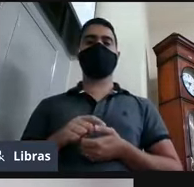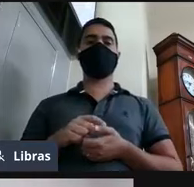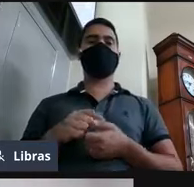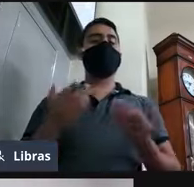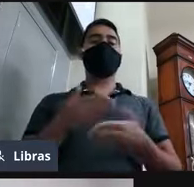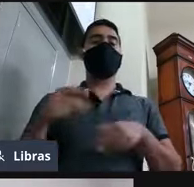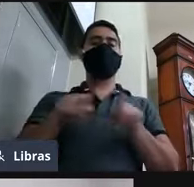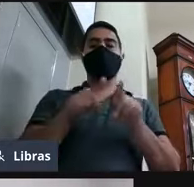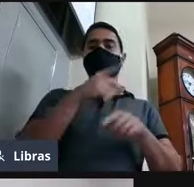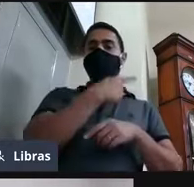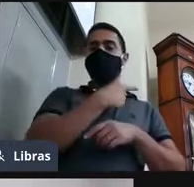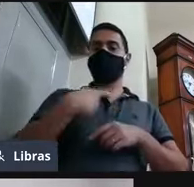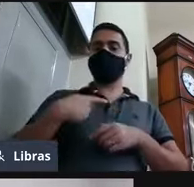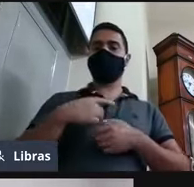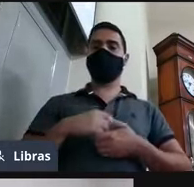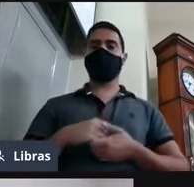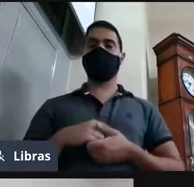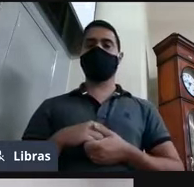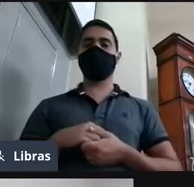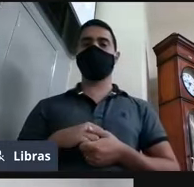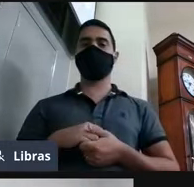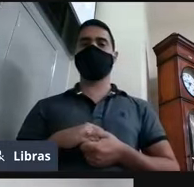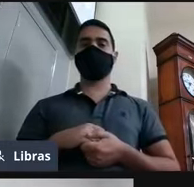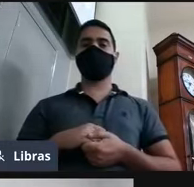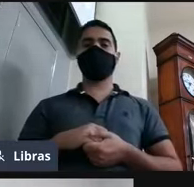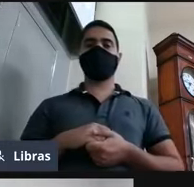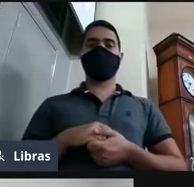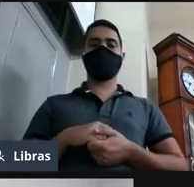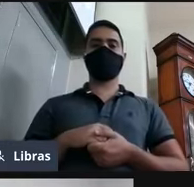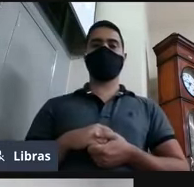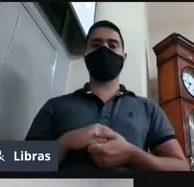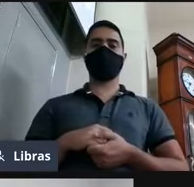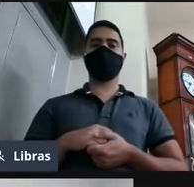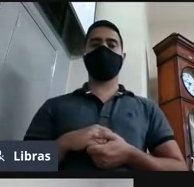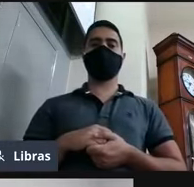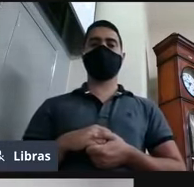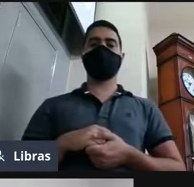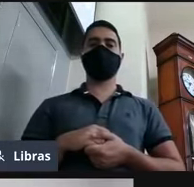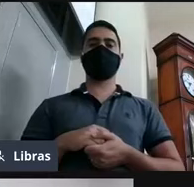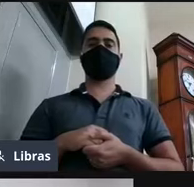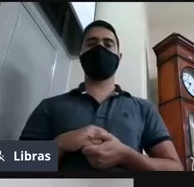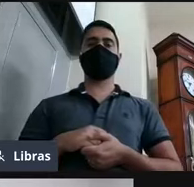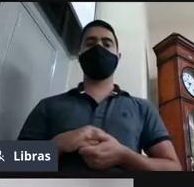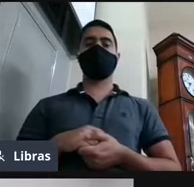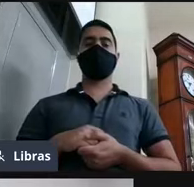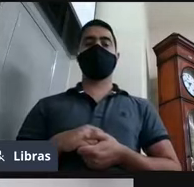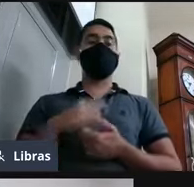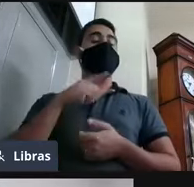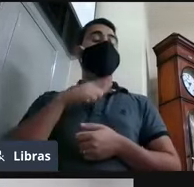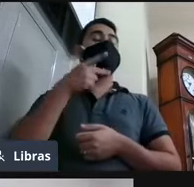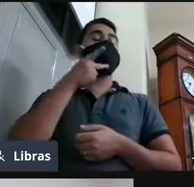que o vereador atualmente ocupa assento, o vereador Silvio Graça, enquanto pedido de votar a matéria. E aí ele fala sobre por que o